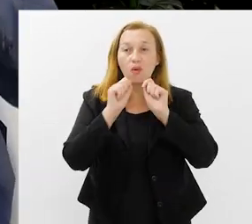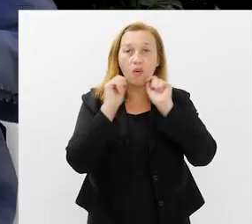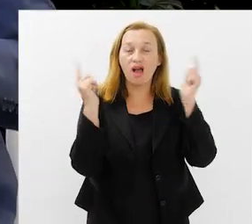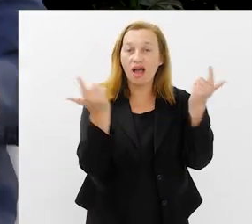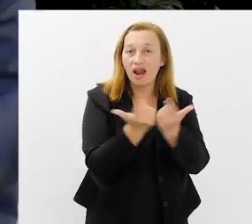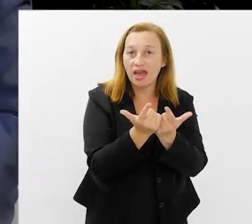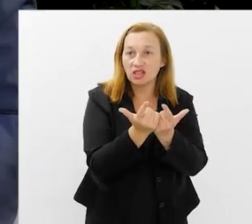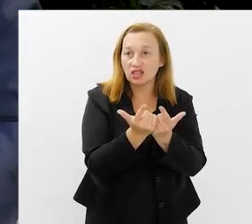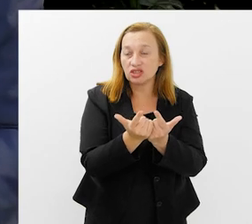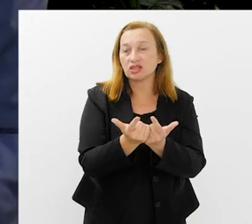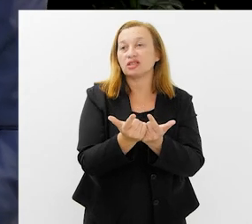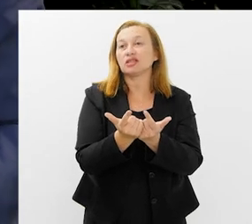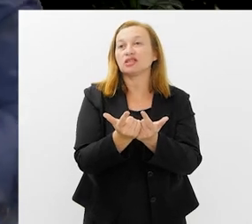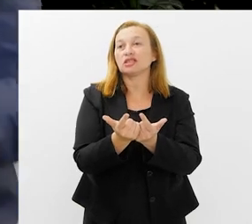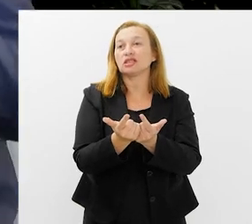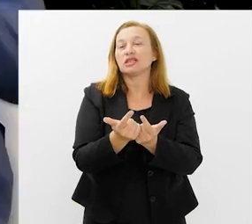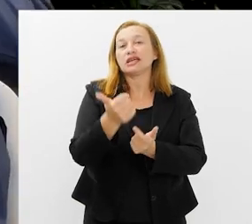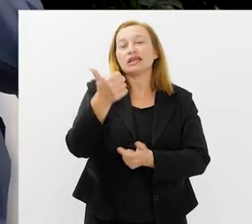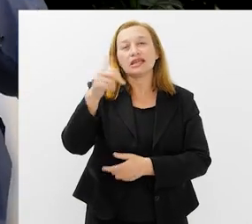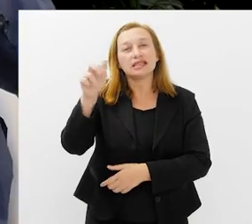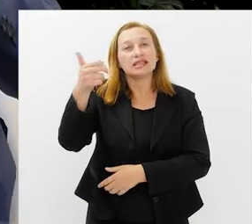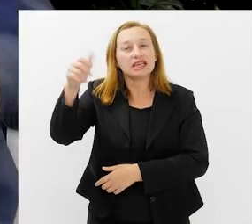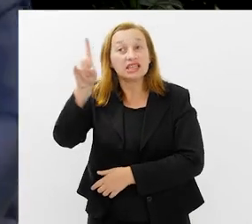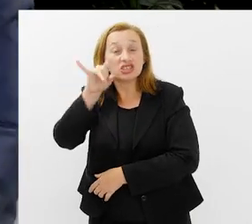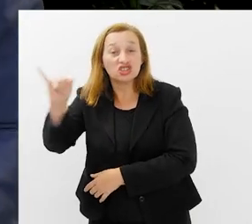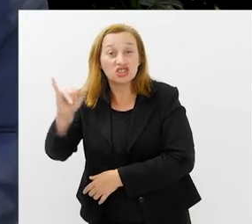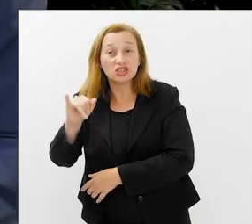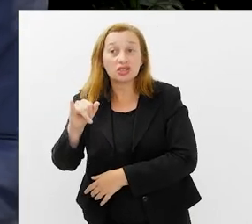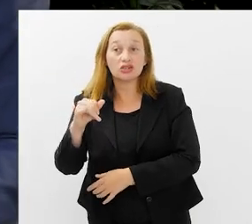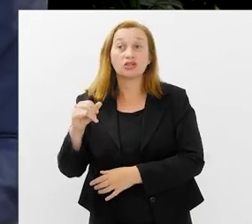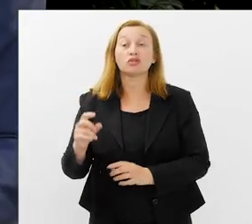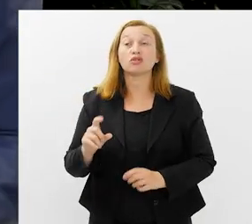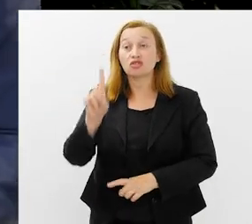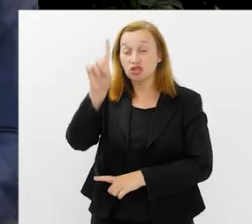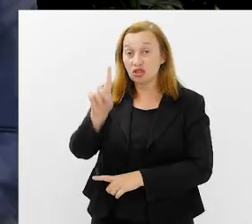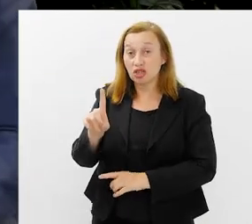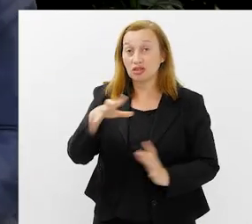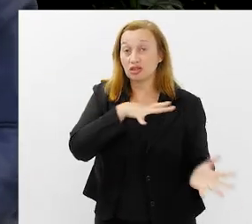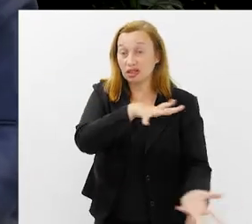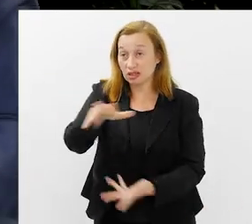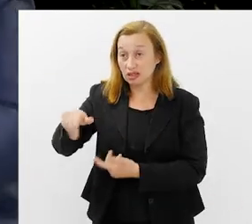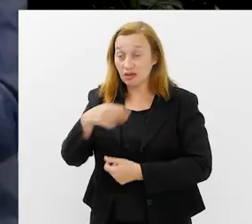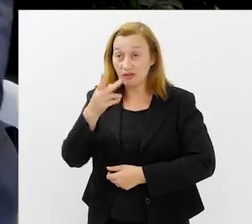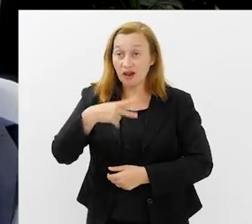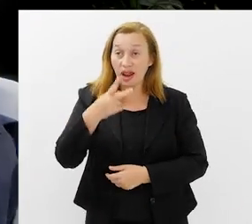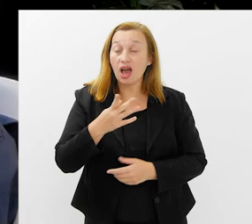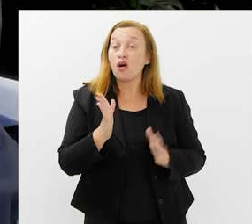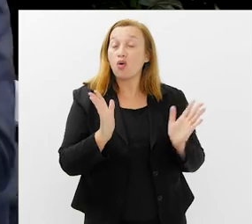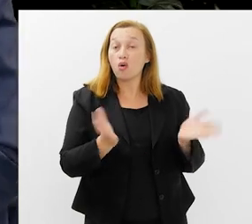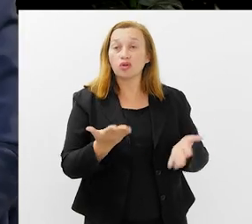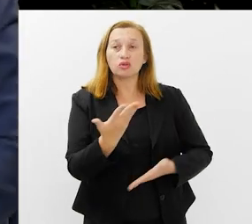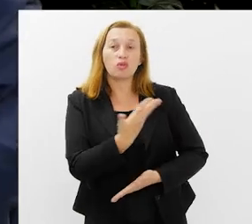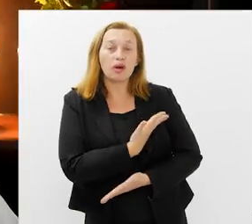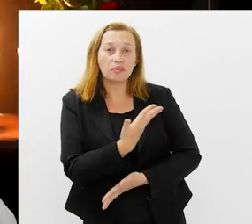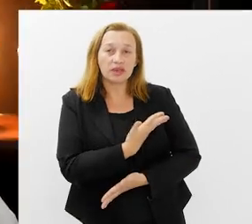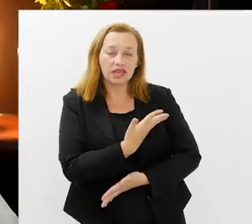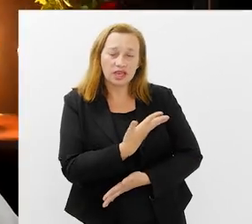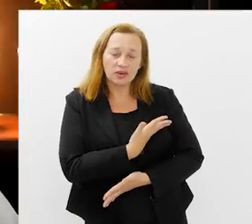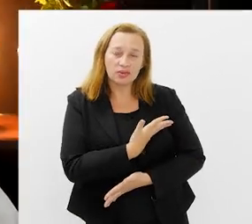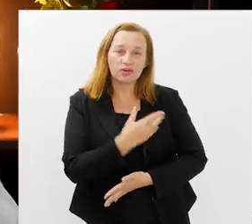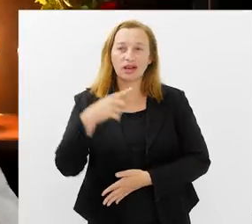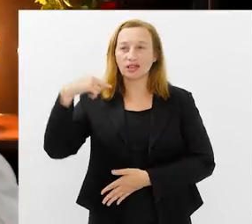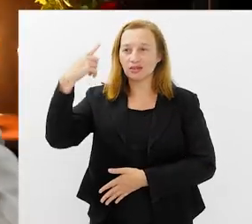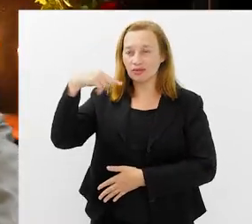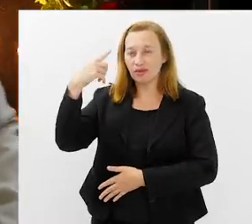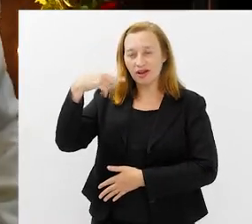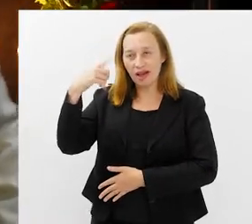a Alerge, para trazer quinzenalmente um tema de direito internacional. A gente está aqui hoje com um querido amigo,